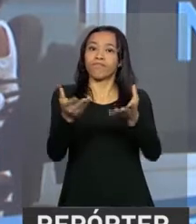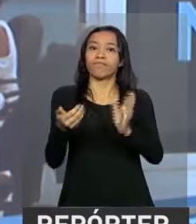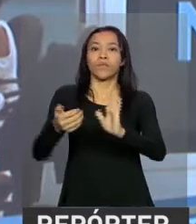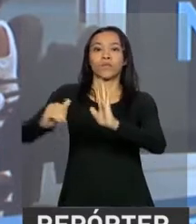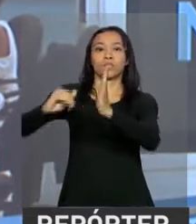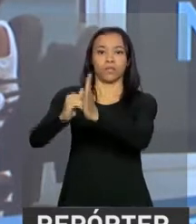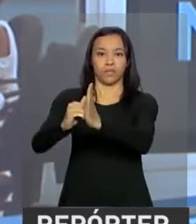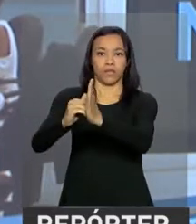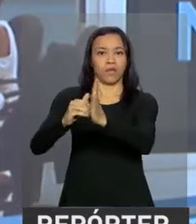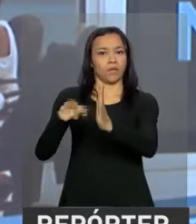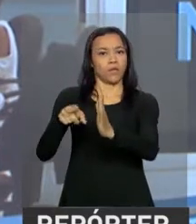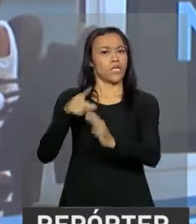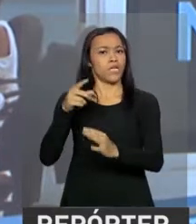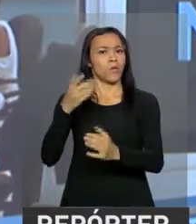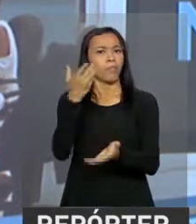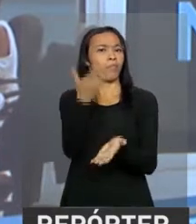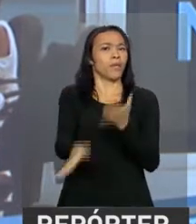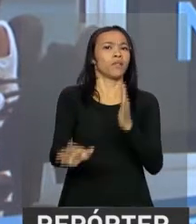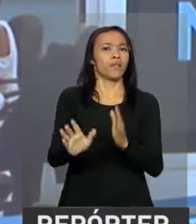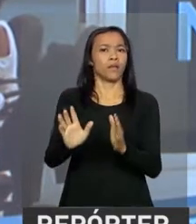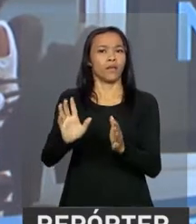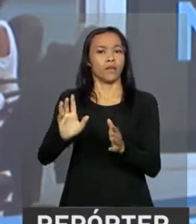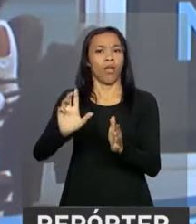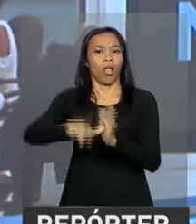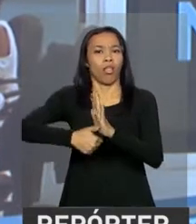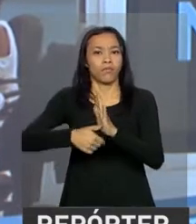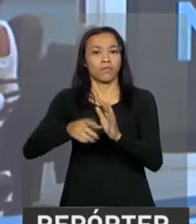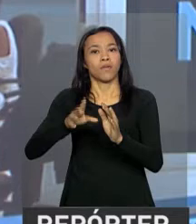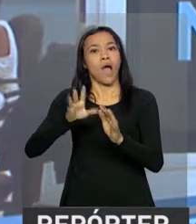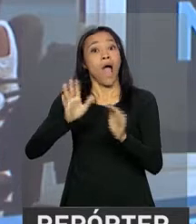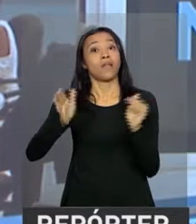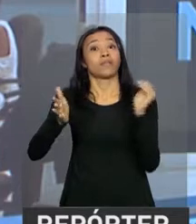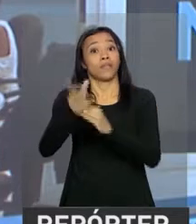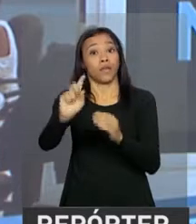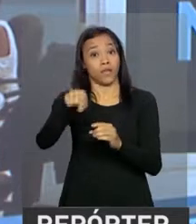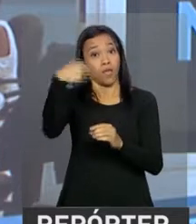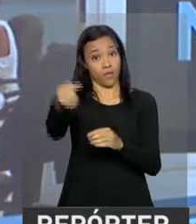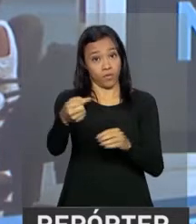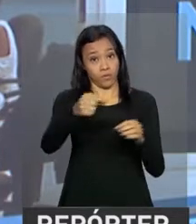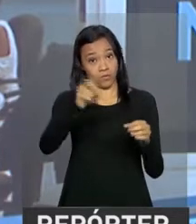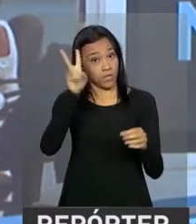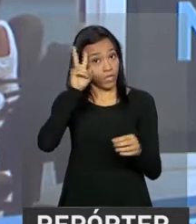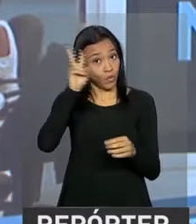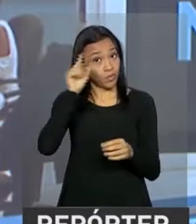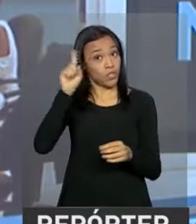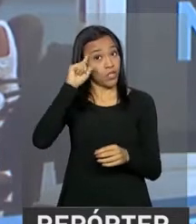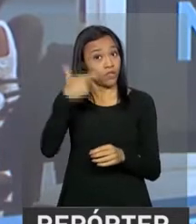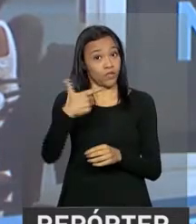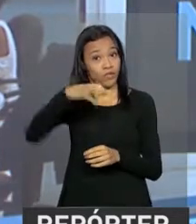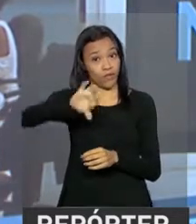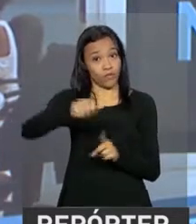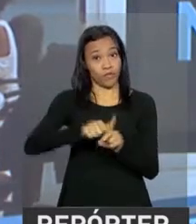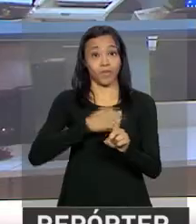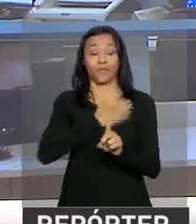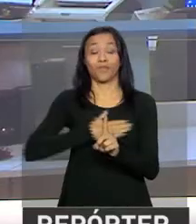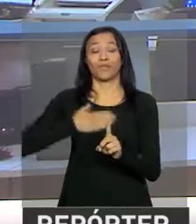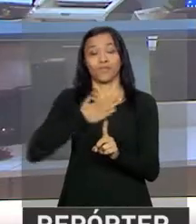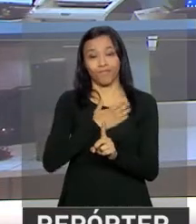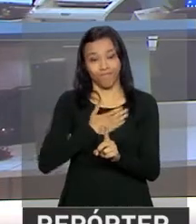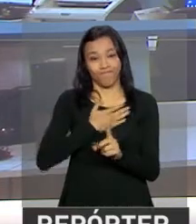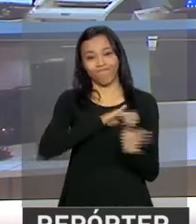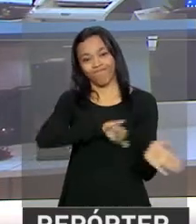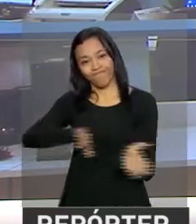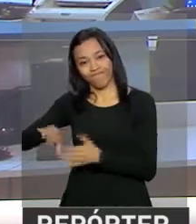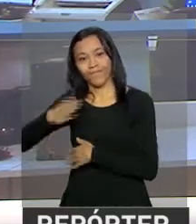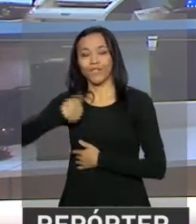não perder a validade, precisa ser aprovada até a próxima segunda-feira, dia 29 de agosto. E